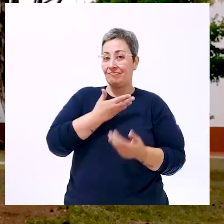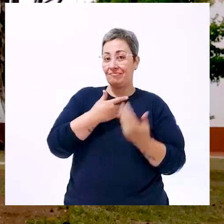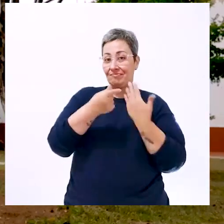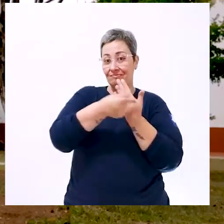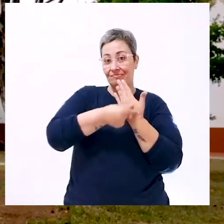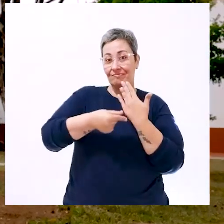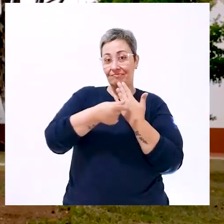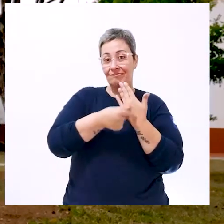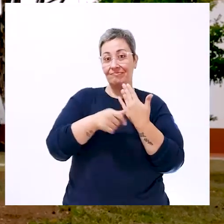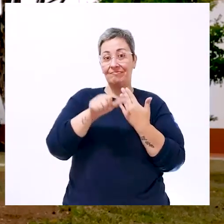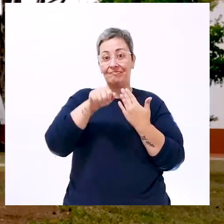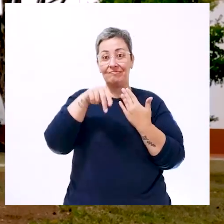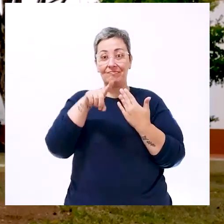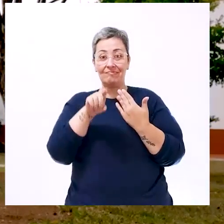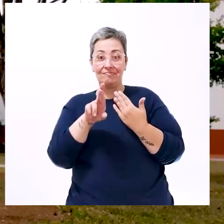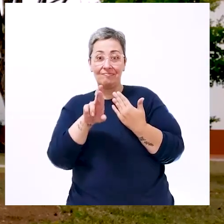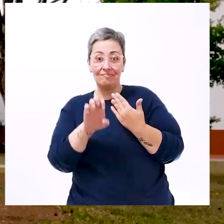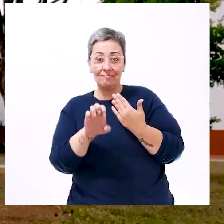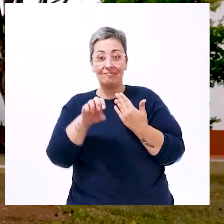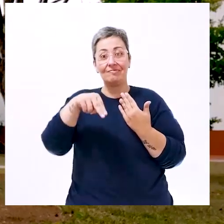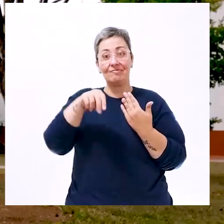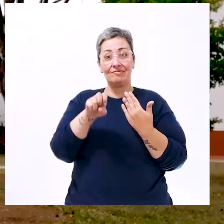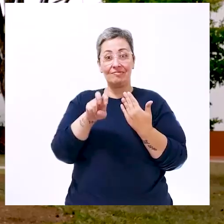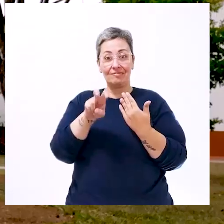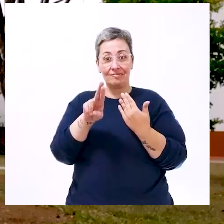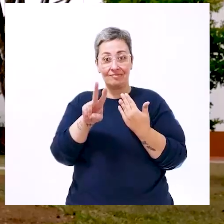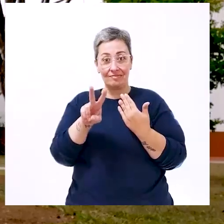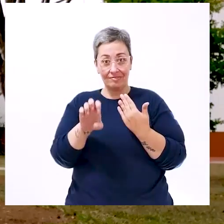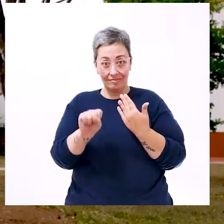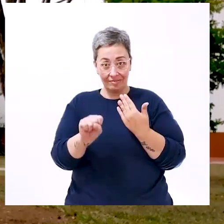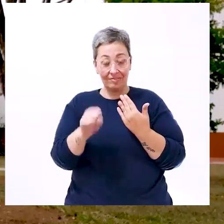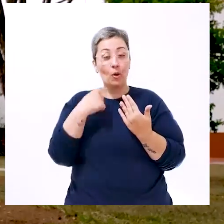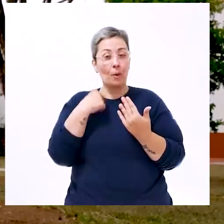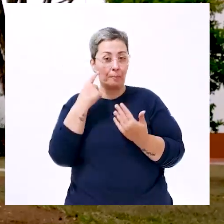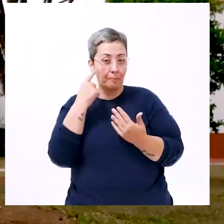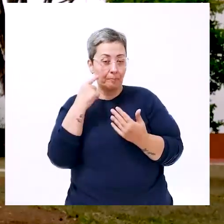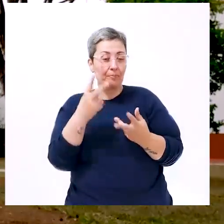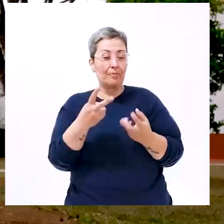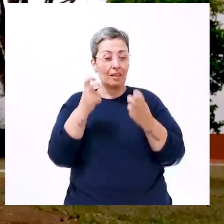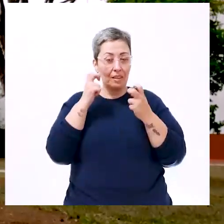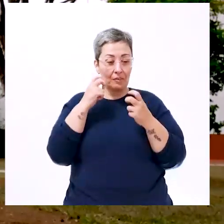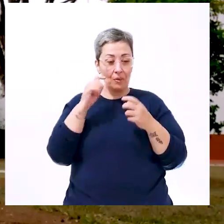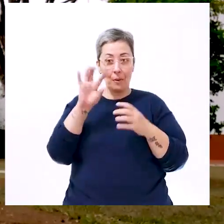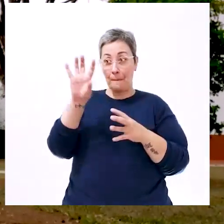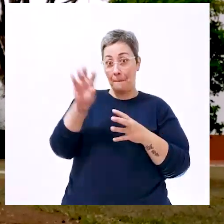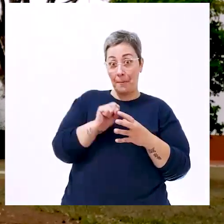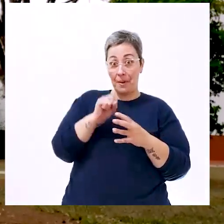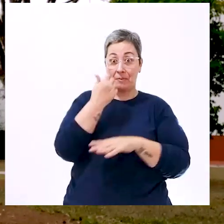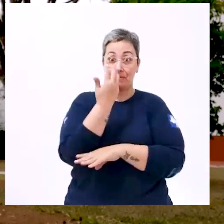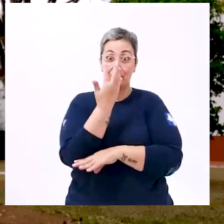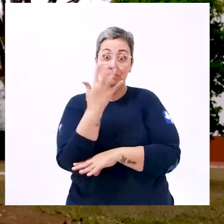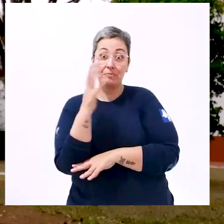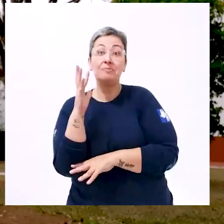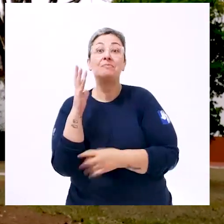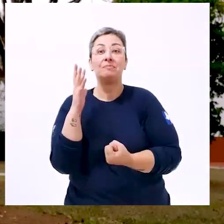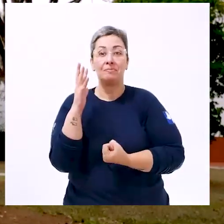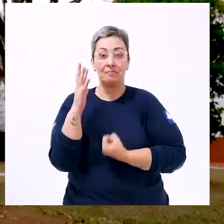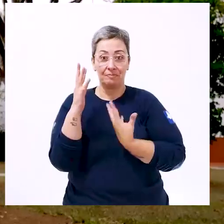do meu amigo André Neves. Vejam só o que eu